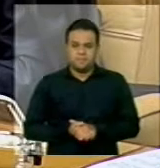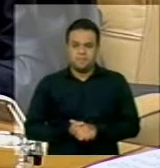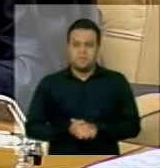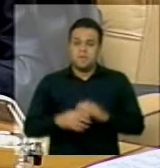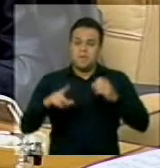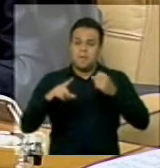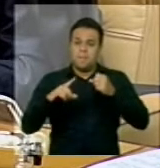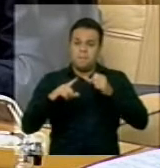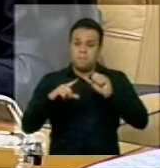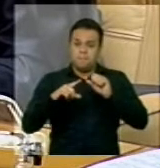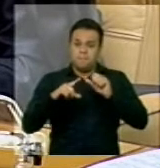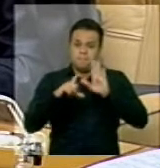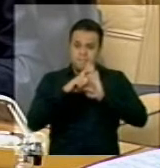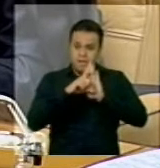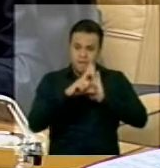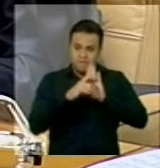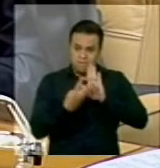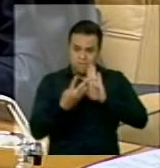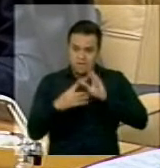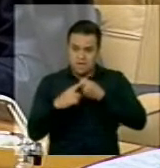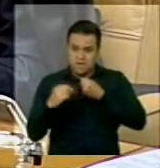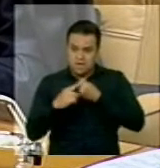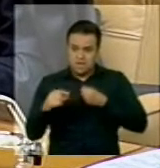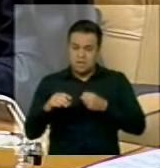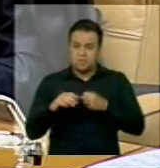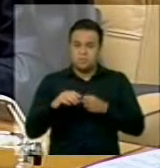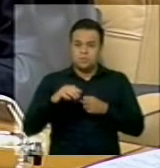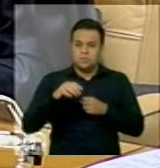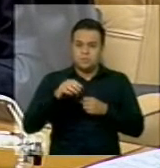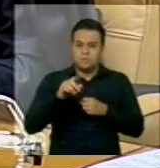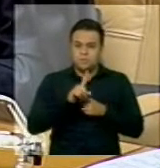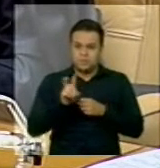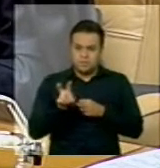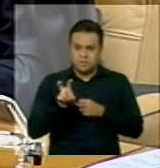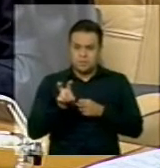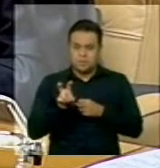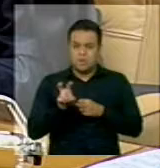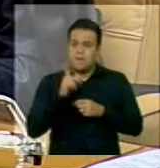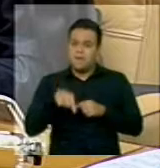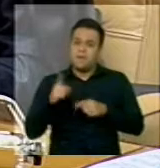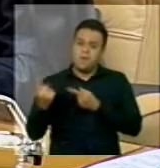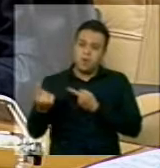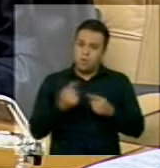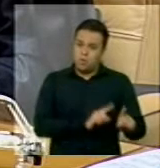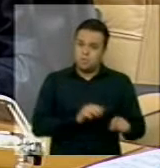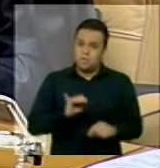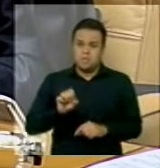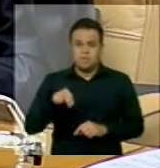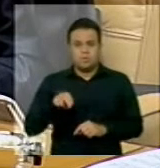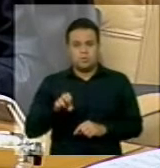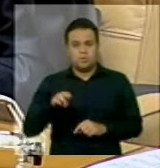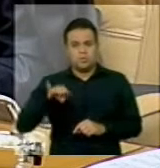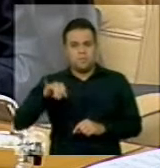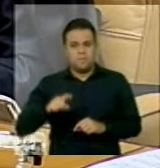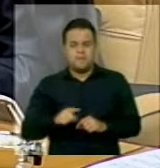parágrafo 4º do artigo 5º desse diploma transgride o princípio da isonomia tendo em conta